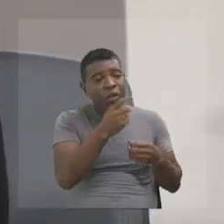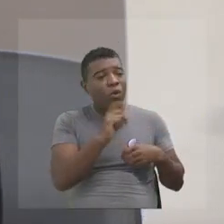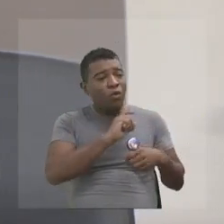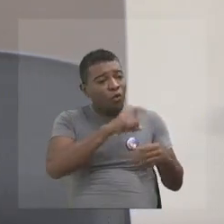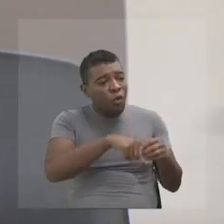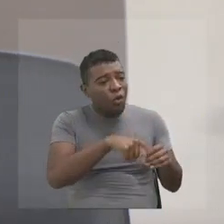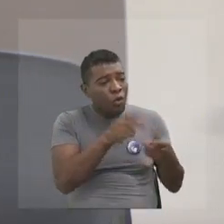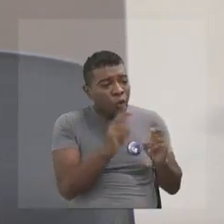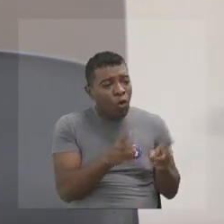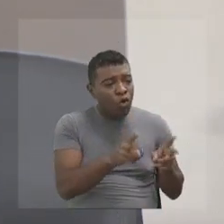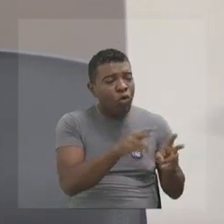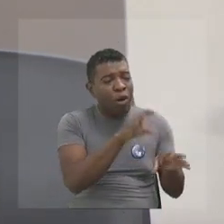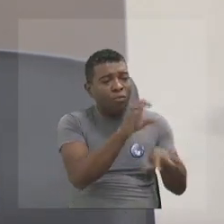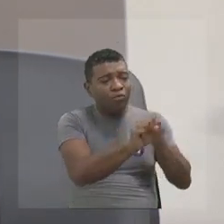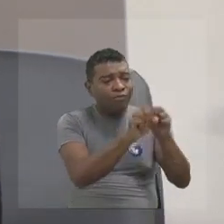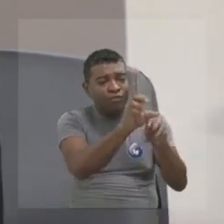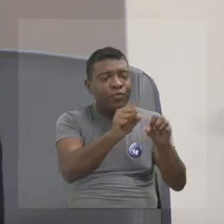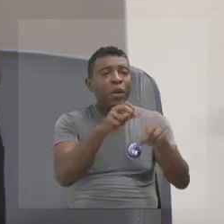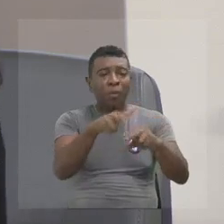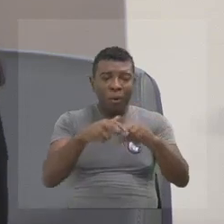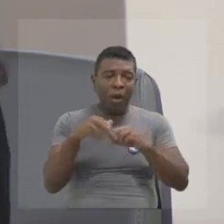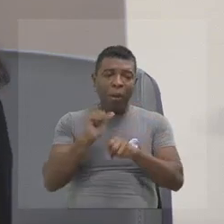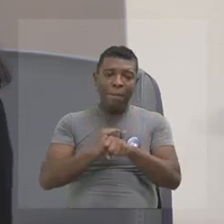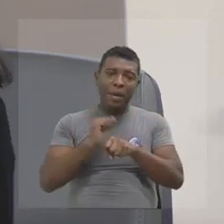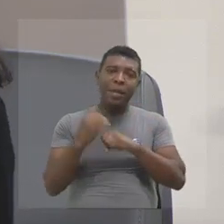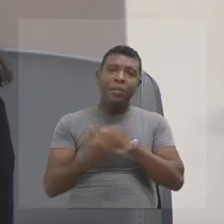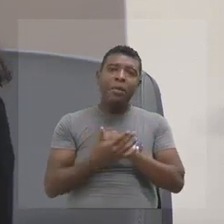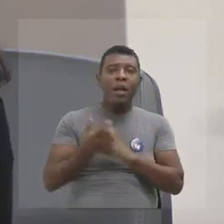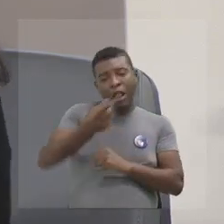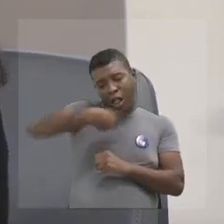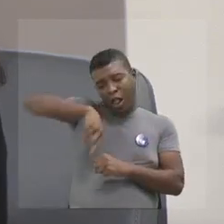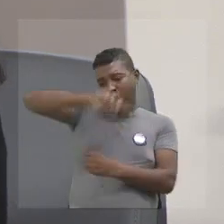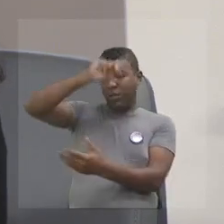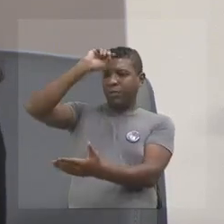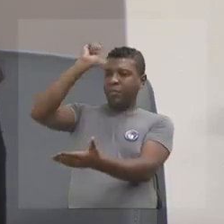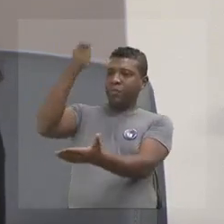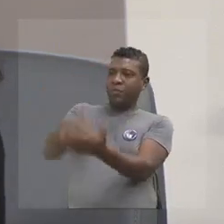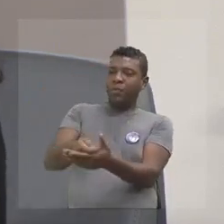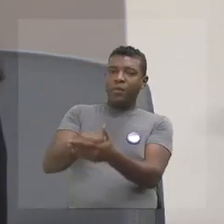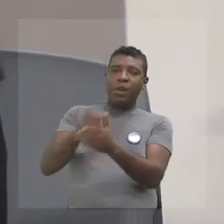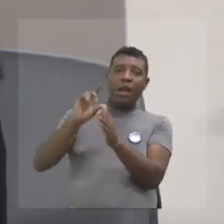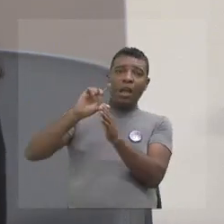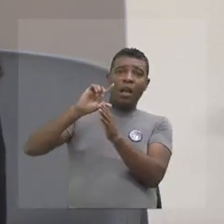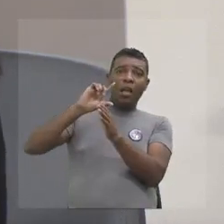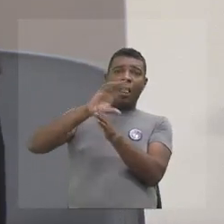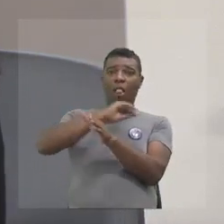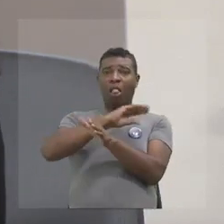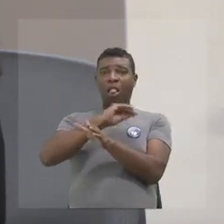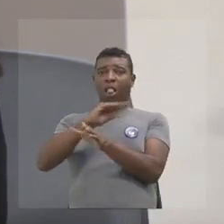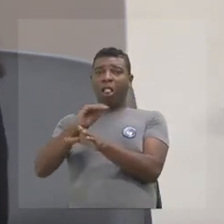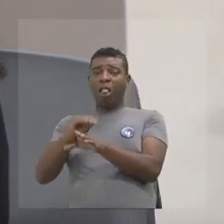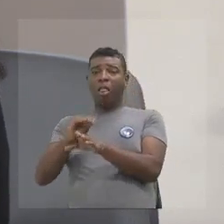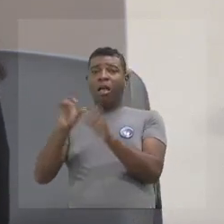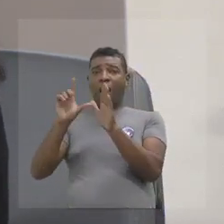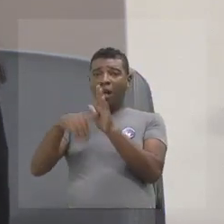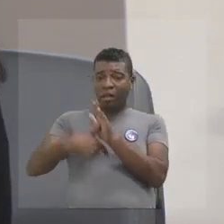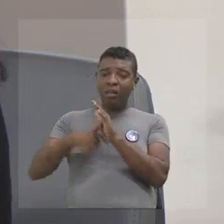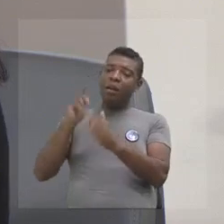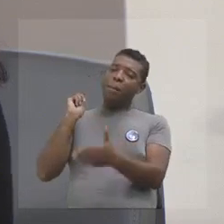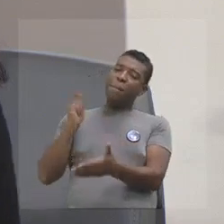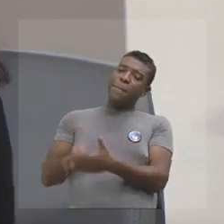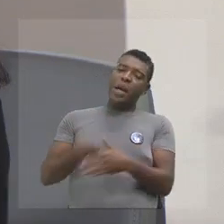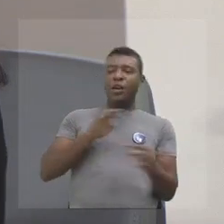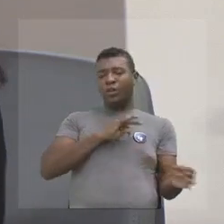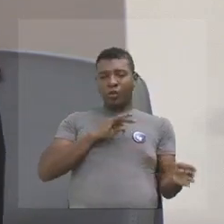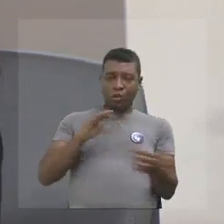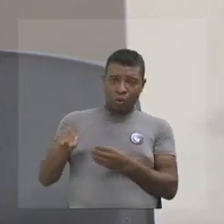é que nós vivemos e nós pagamos todo atrasado e hoje estamos em Dia com esse pagamento por serviço ambiental